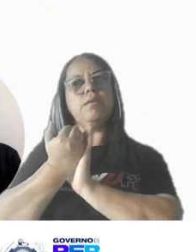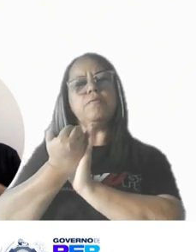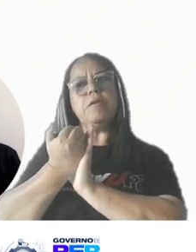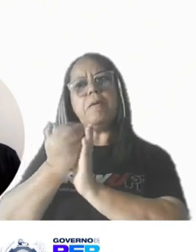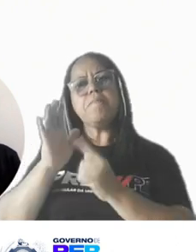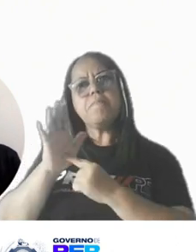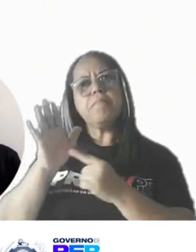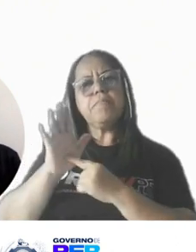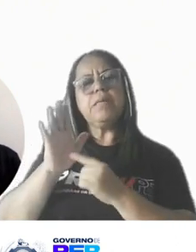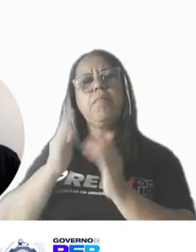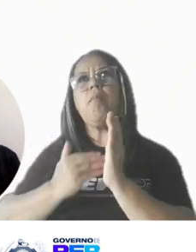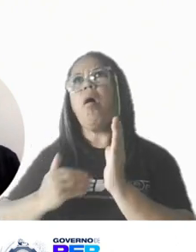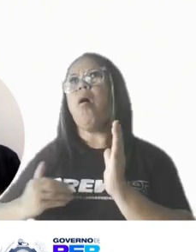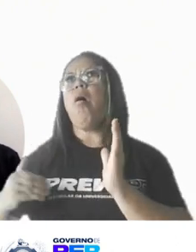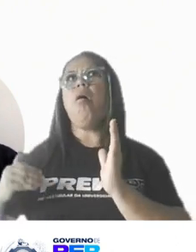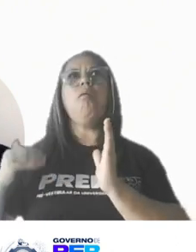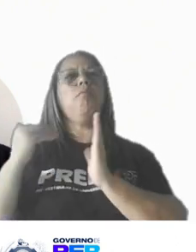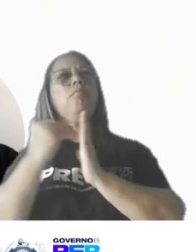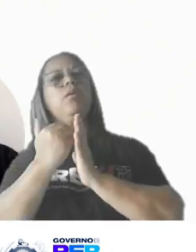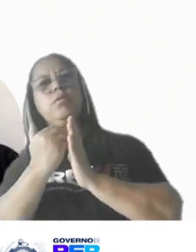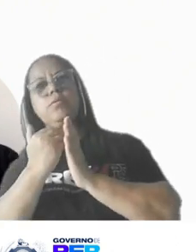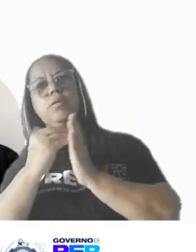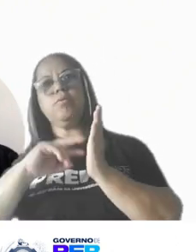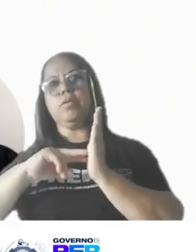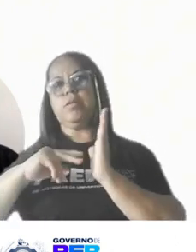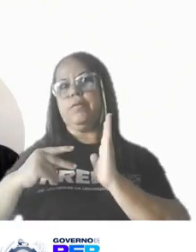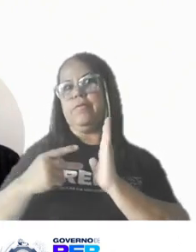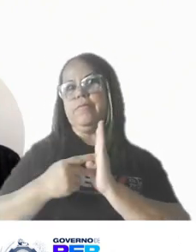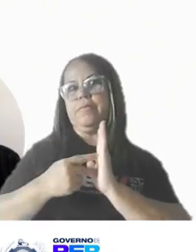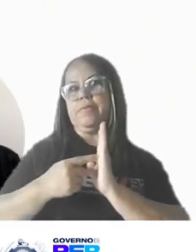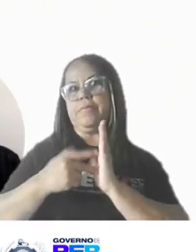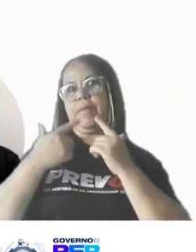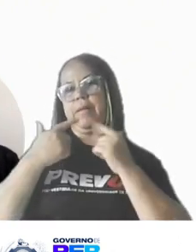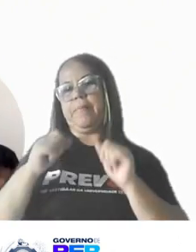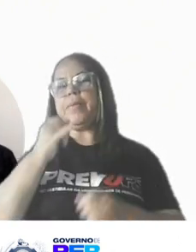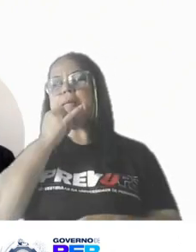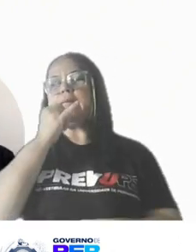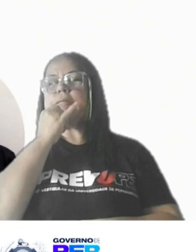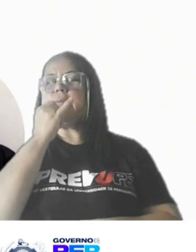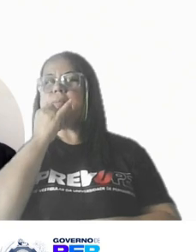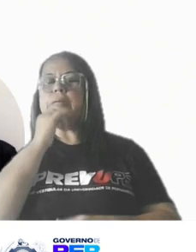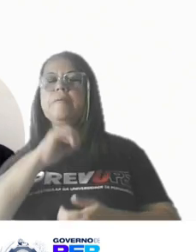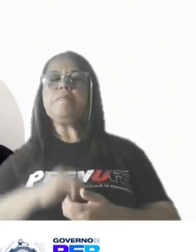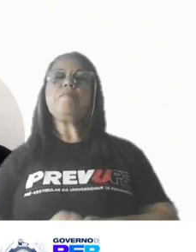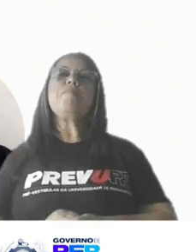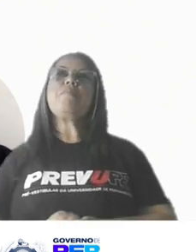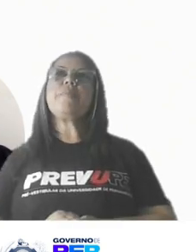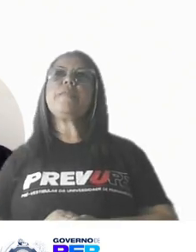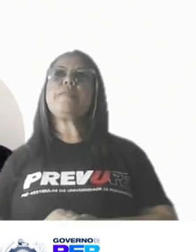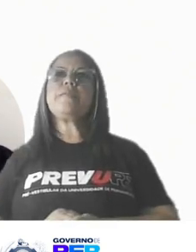enfatizar através do exagero da significação linguística. por exemplo,